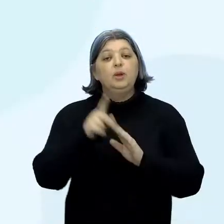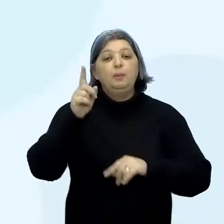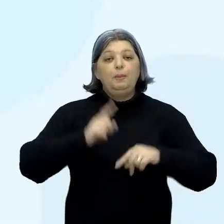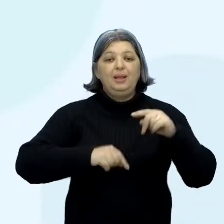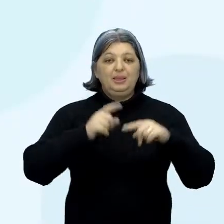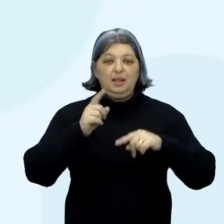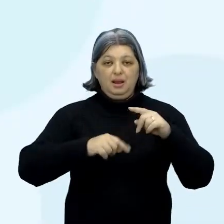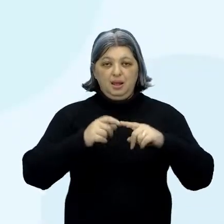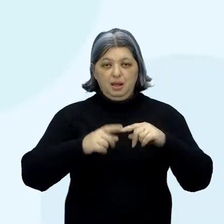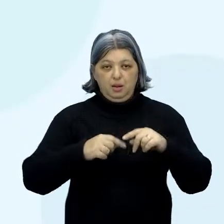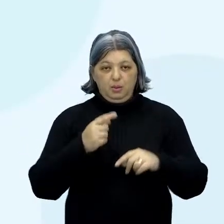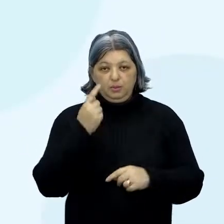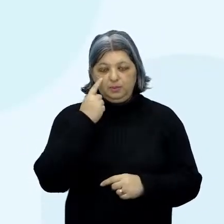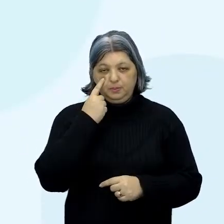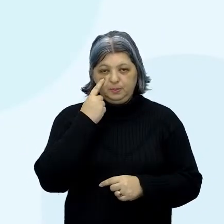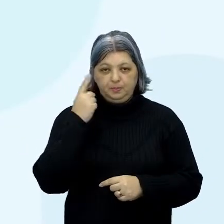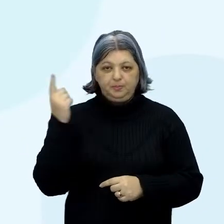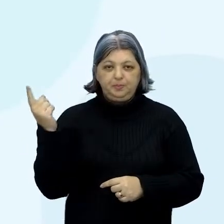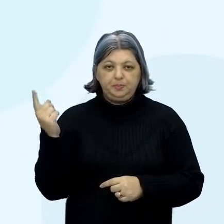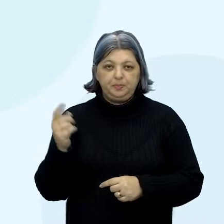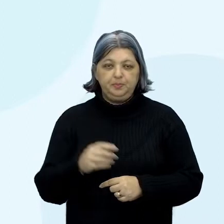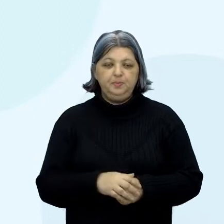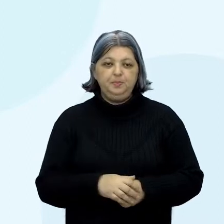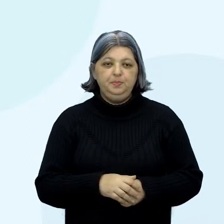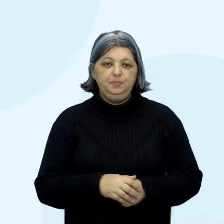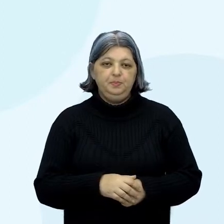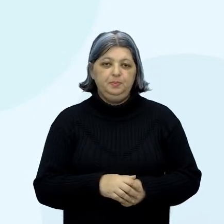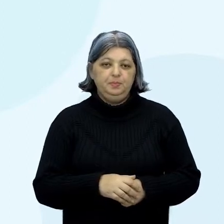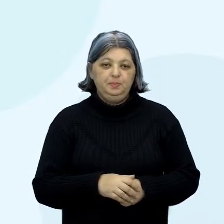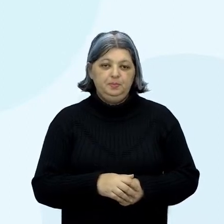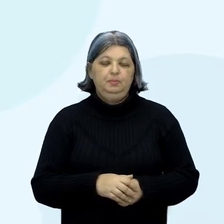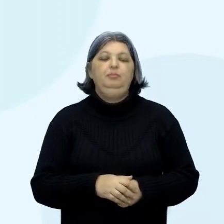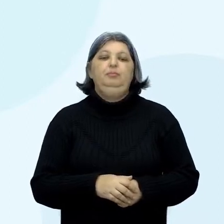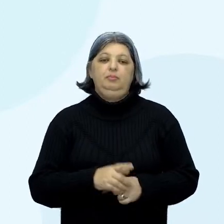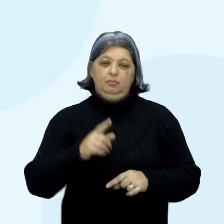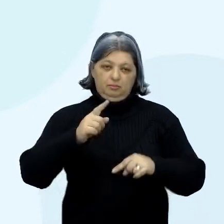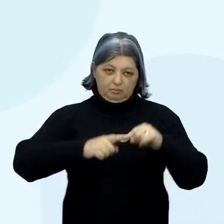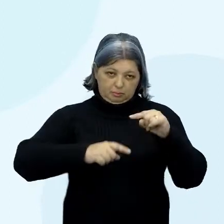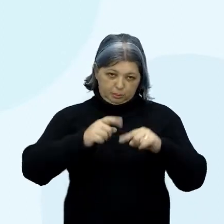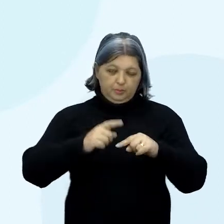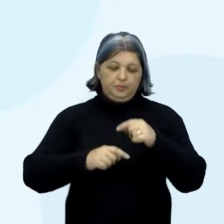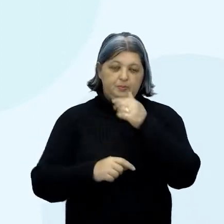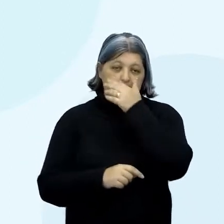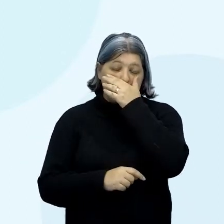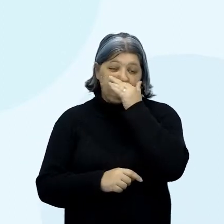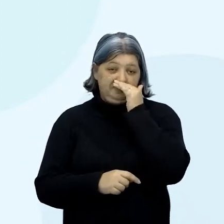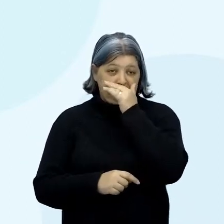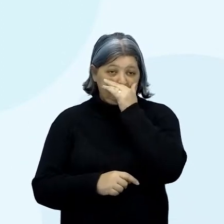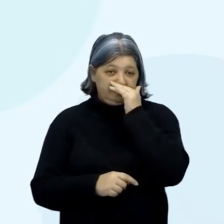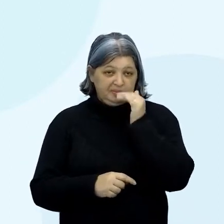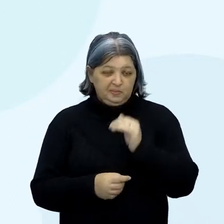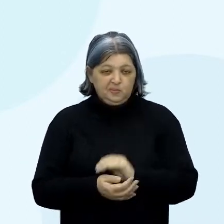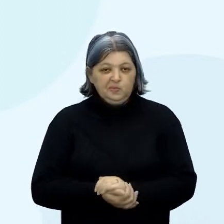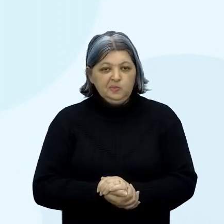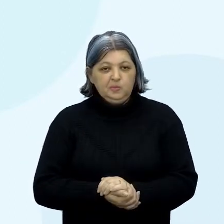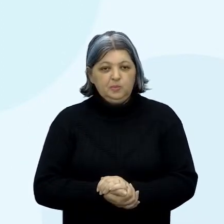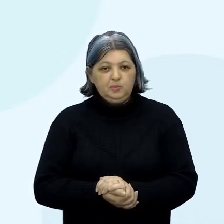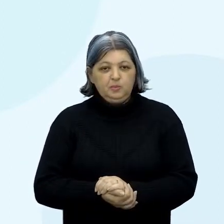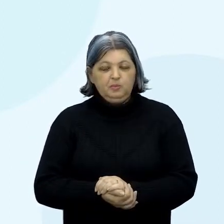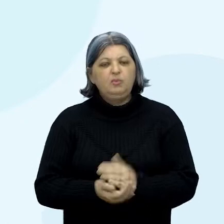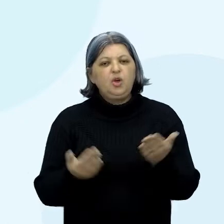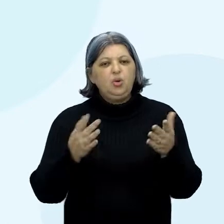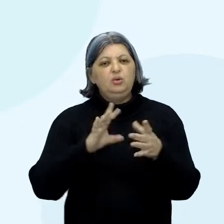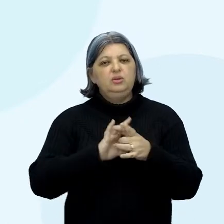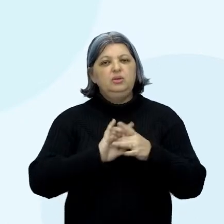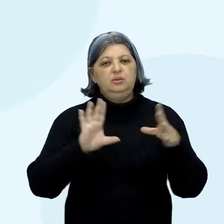material. Aí, pegar a canetinha antes. Então, esse é o nosso material. Hoje em dia, ele está